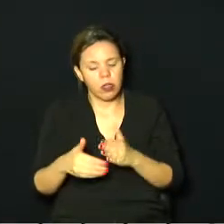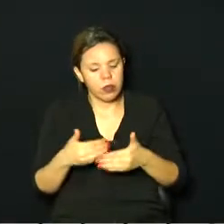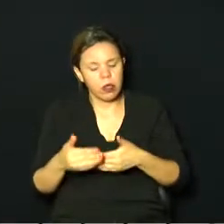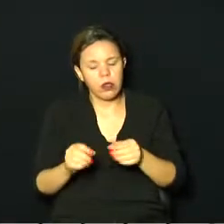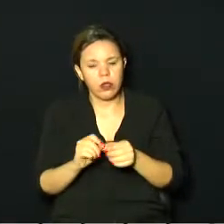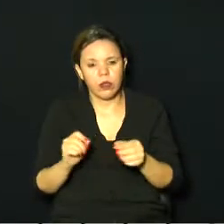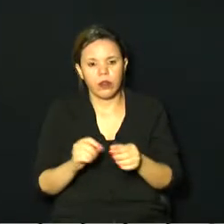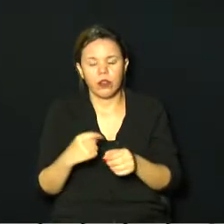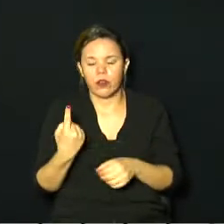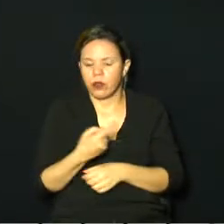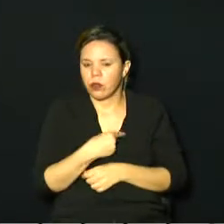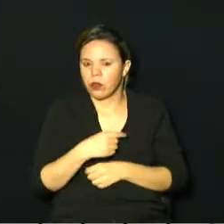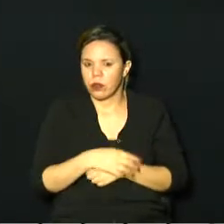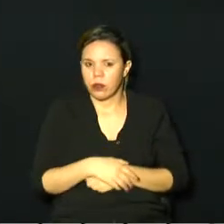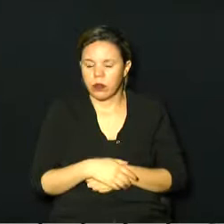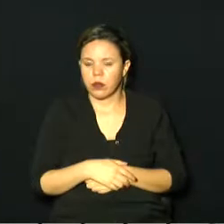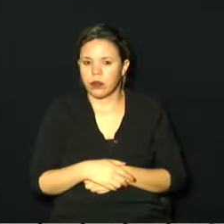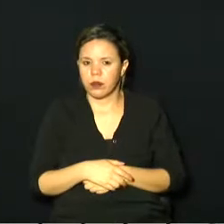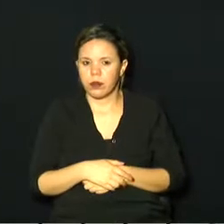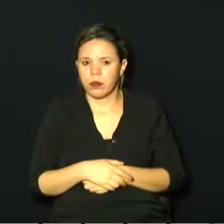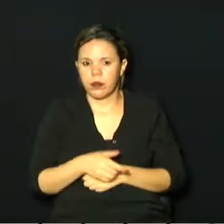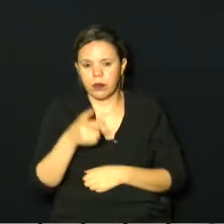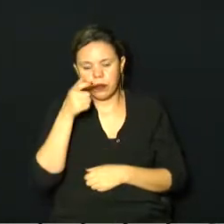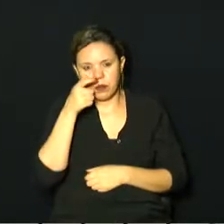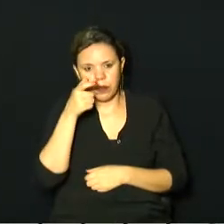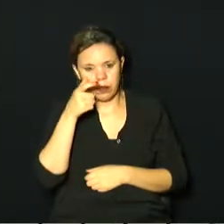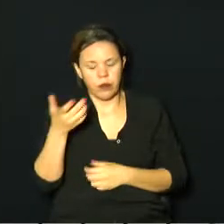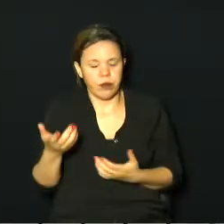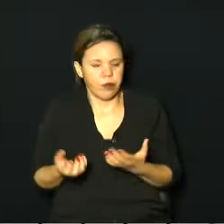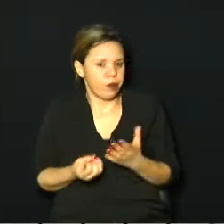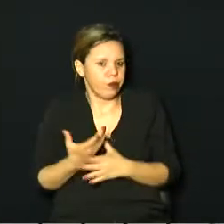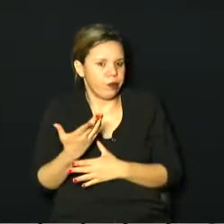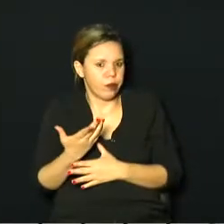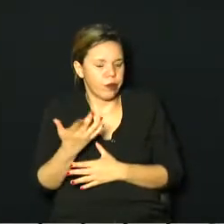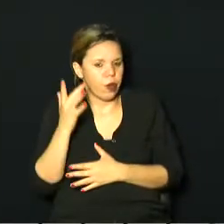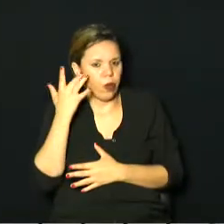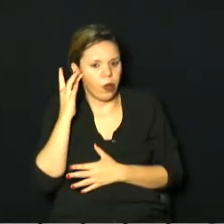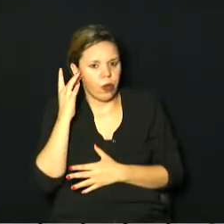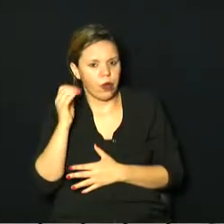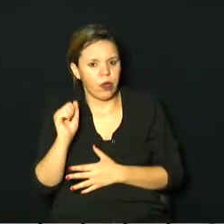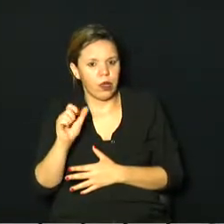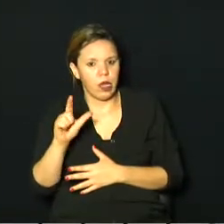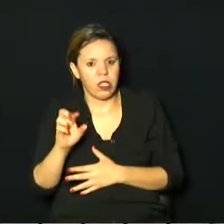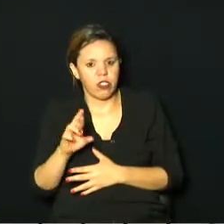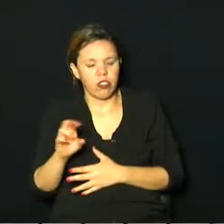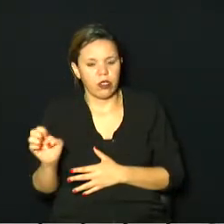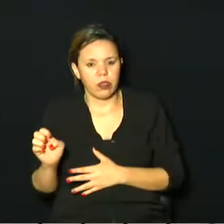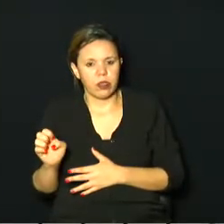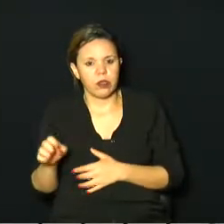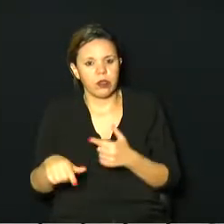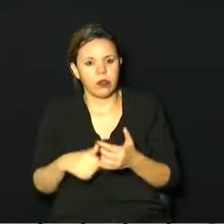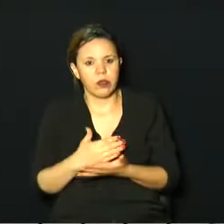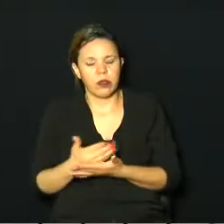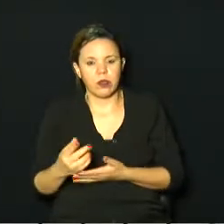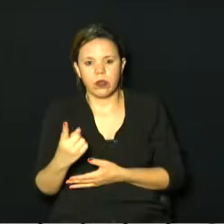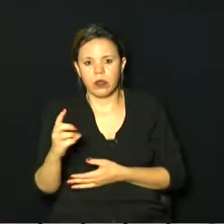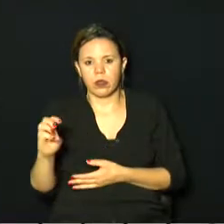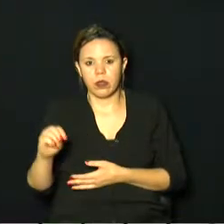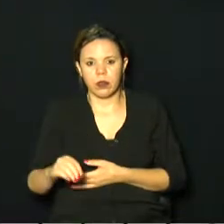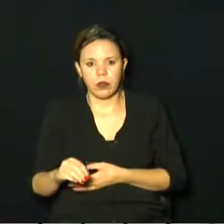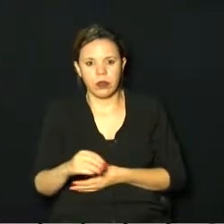nós estamos assistindo. Eu acho que, Alexandre, podemos trabalhar inicialmente aí com uns 15